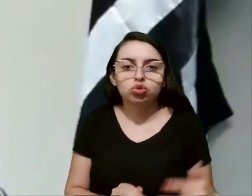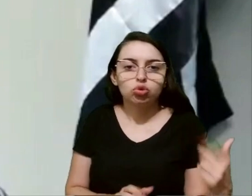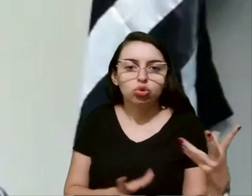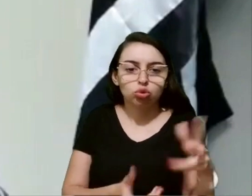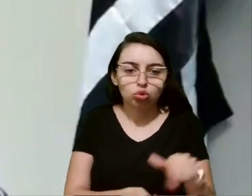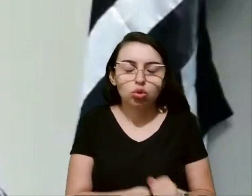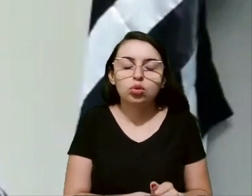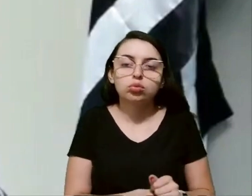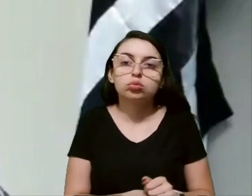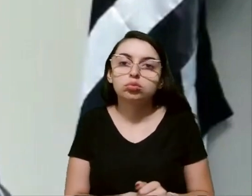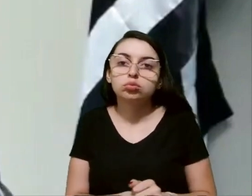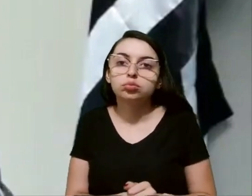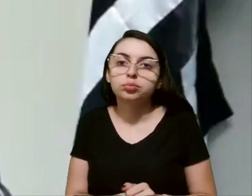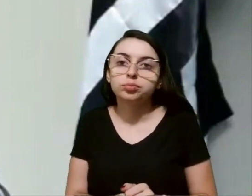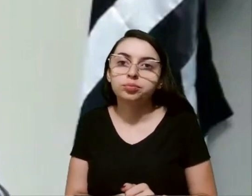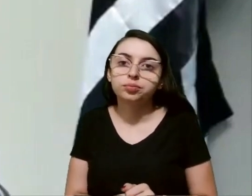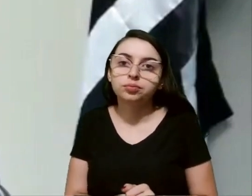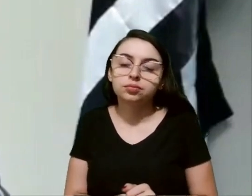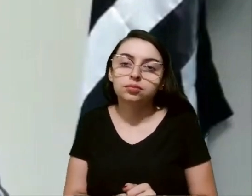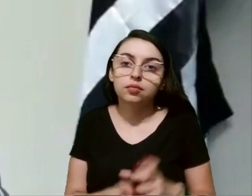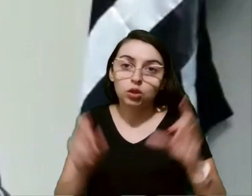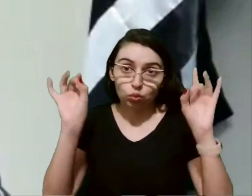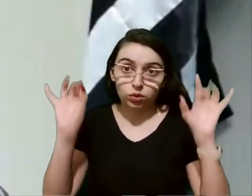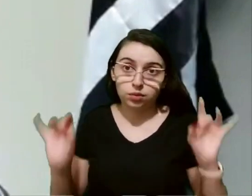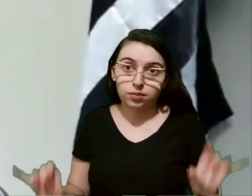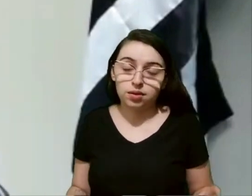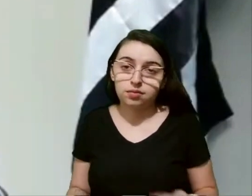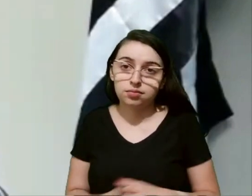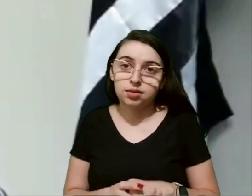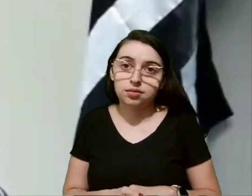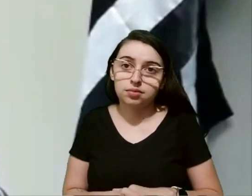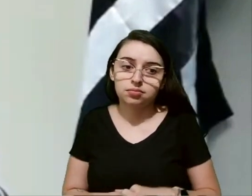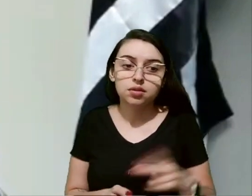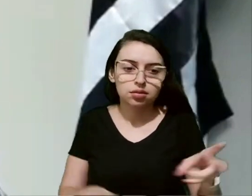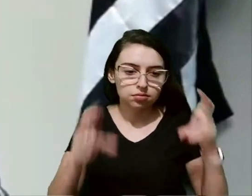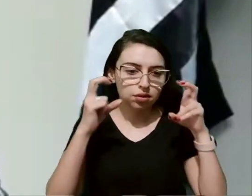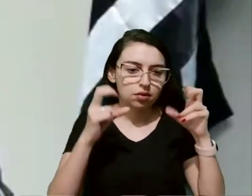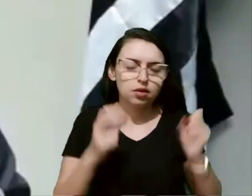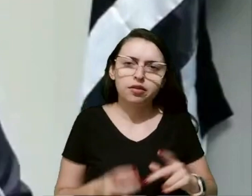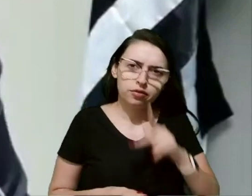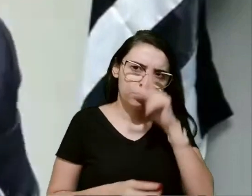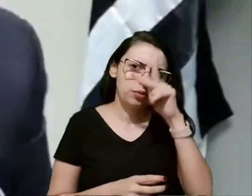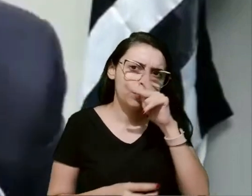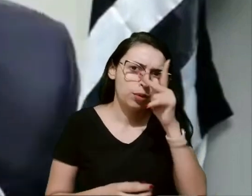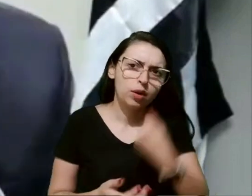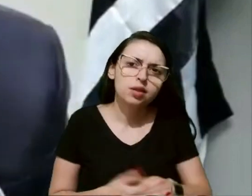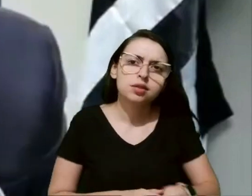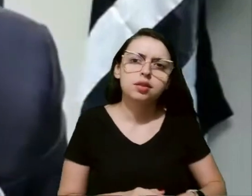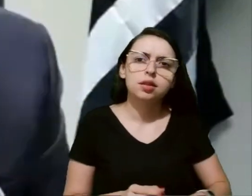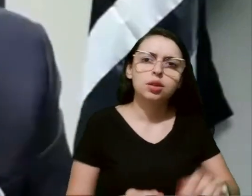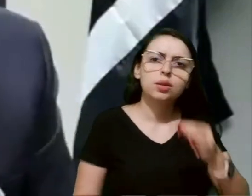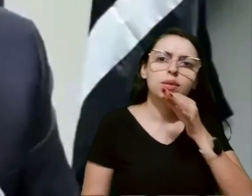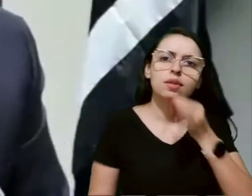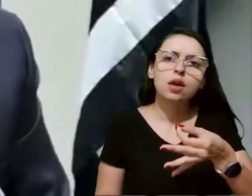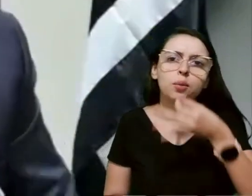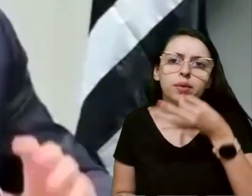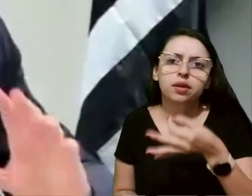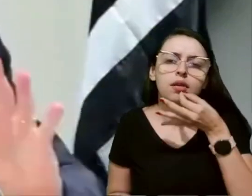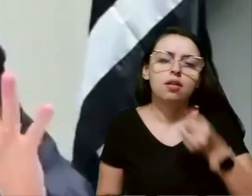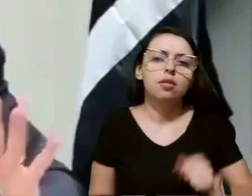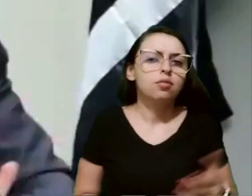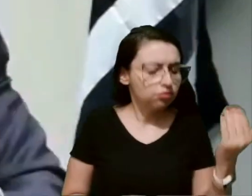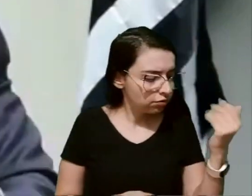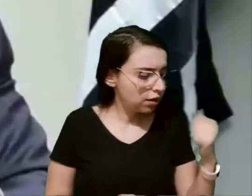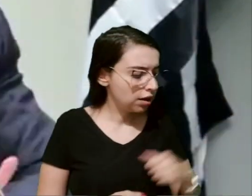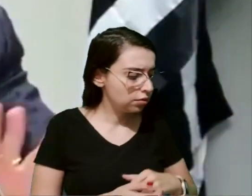do órgão especial, de uma questão que era muito complexa. Aí ele me chamou a atenção também, a força do argumento quantitativo. Quando você